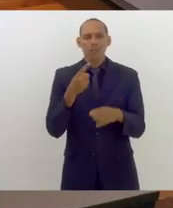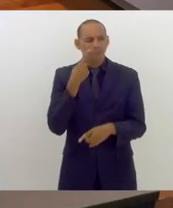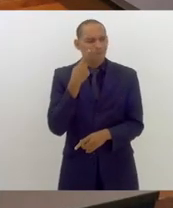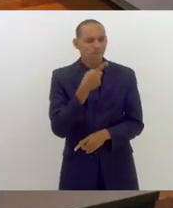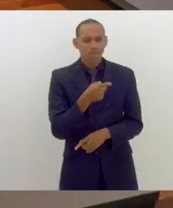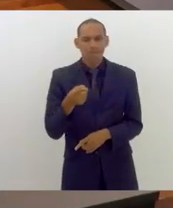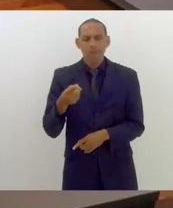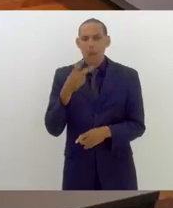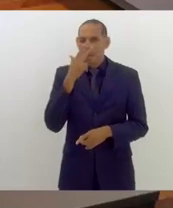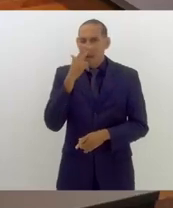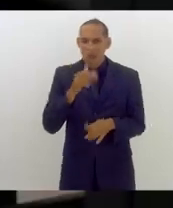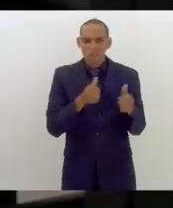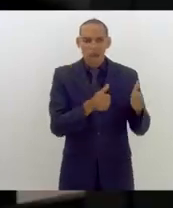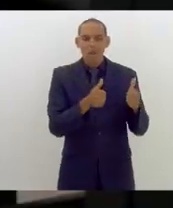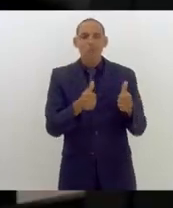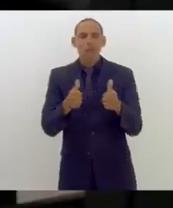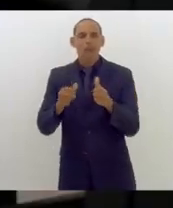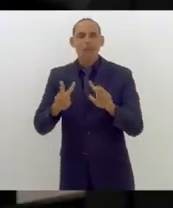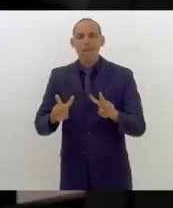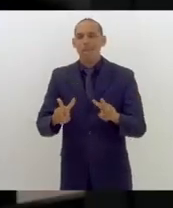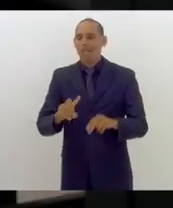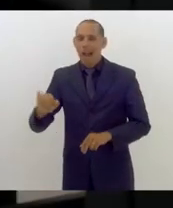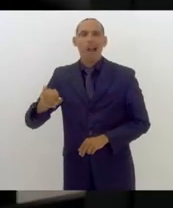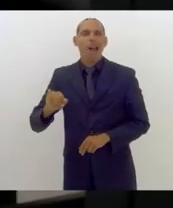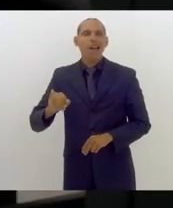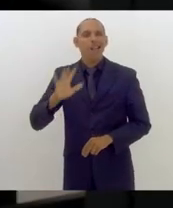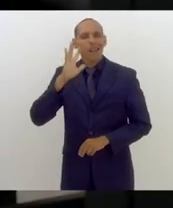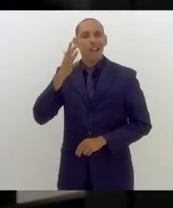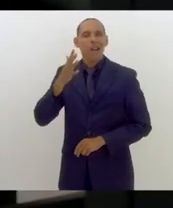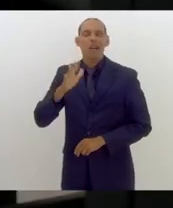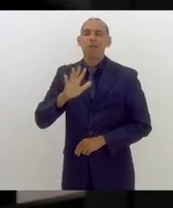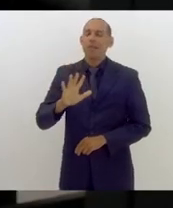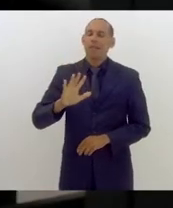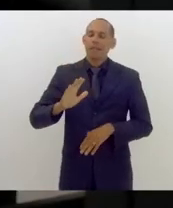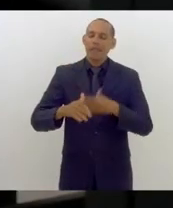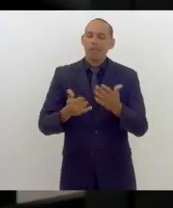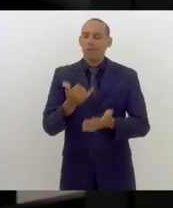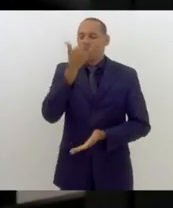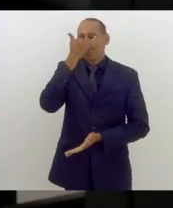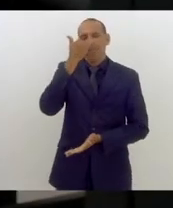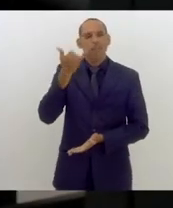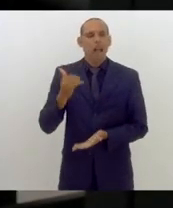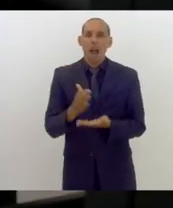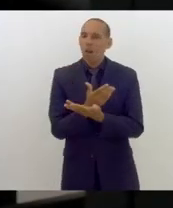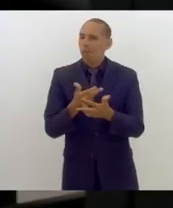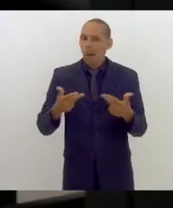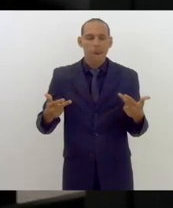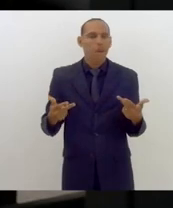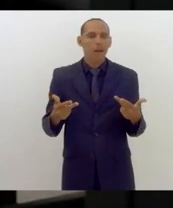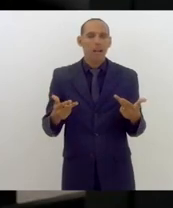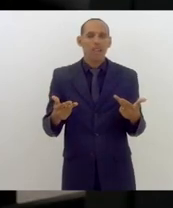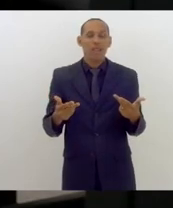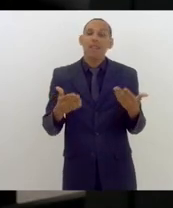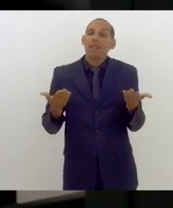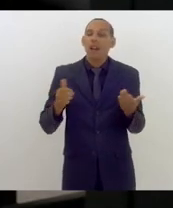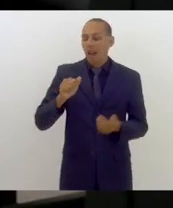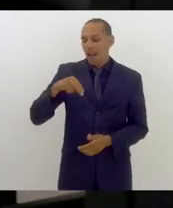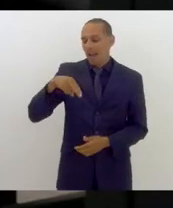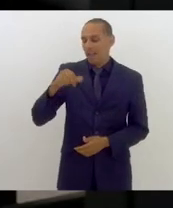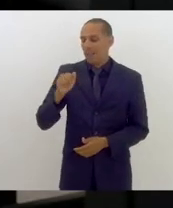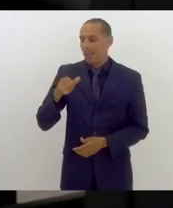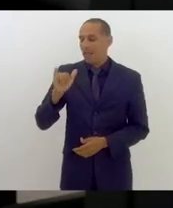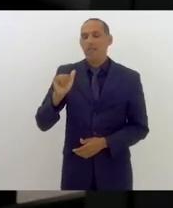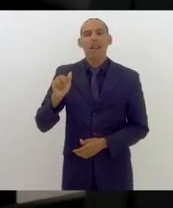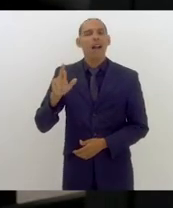parece que vai se encaminhar para uma resolução E aí vem uma novidade E embaraça isso um pouco mas o que que a arara é